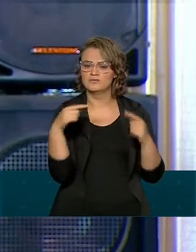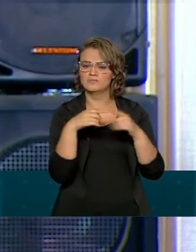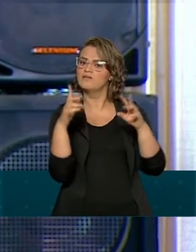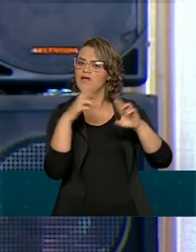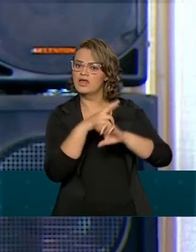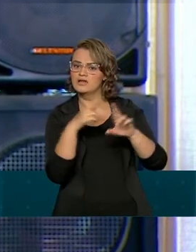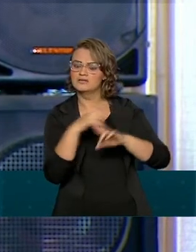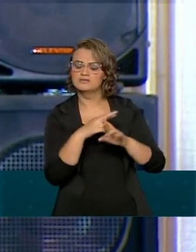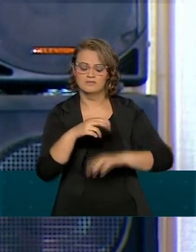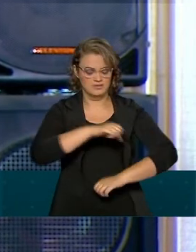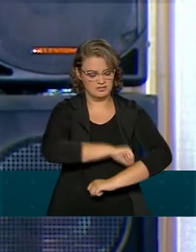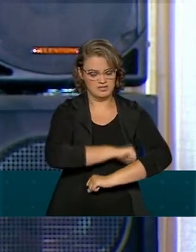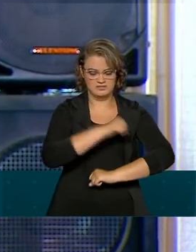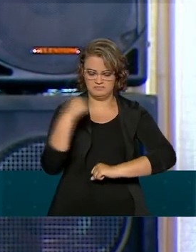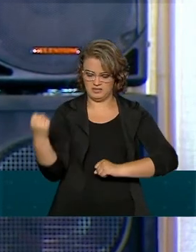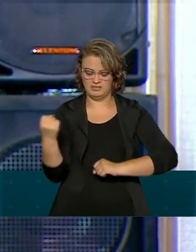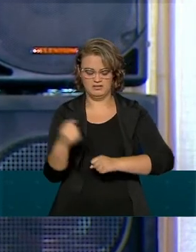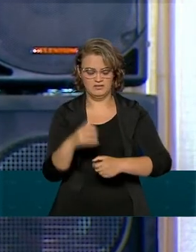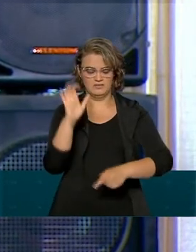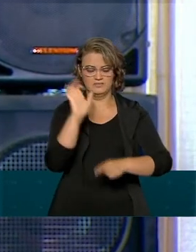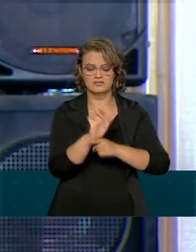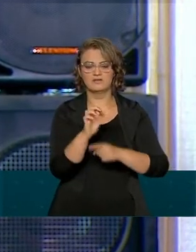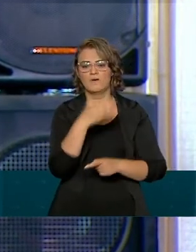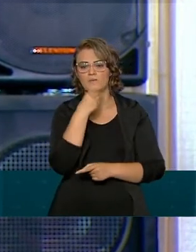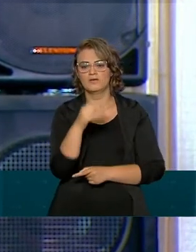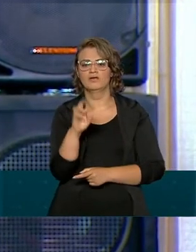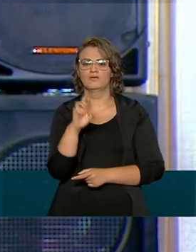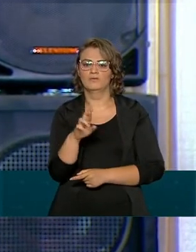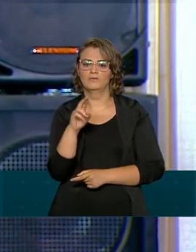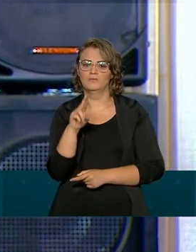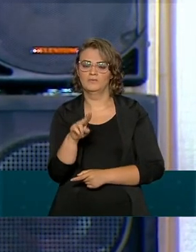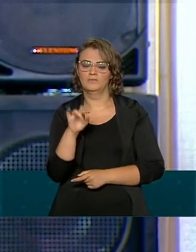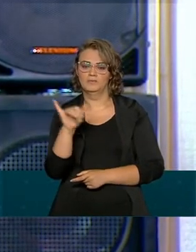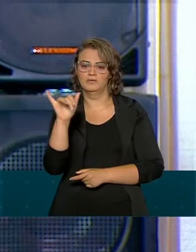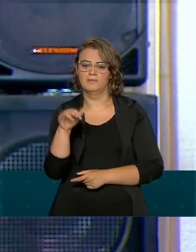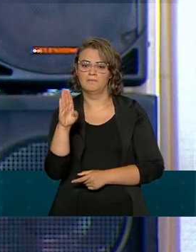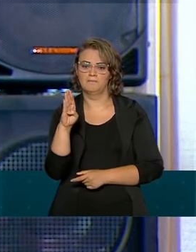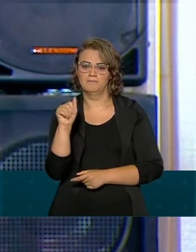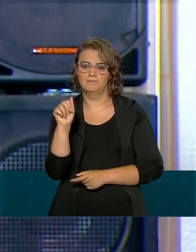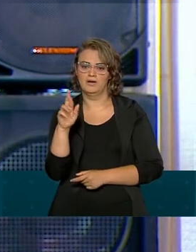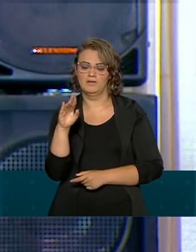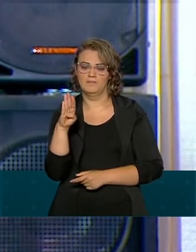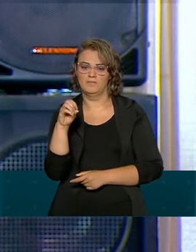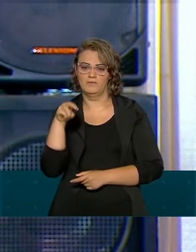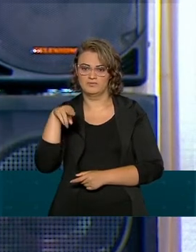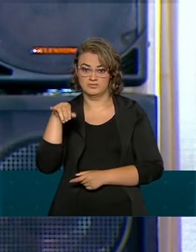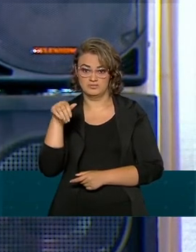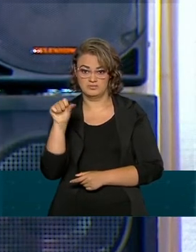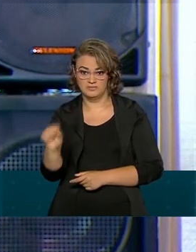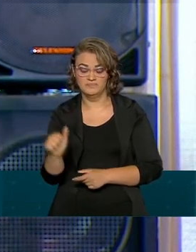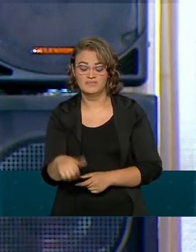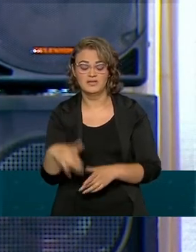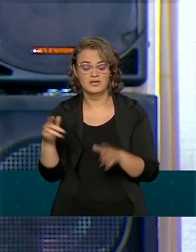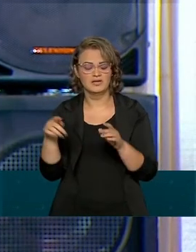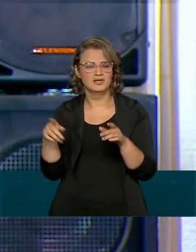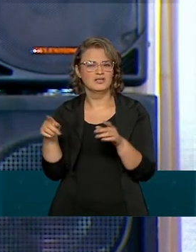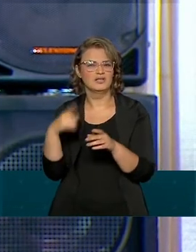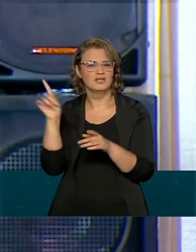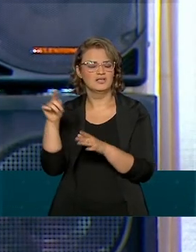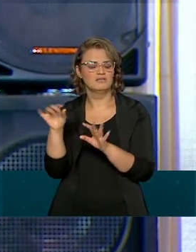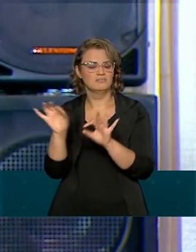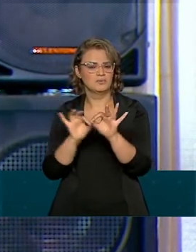relação entre a espada e o estado foi Ruy Barbosa que rede são do Diário de Notícias de Treze de Maio